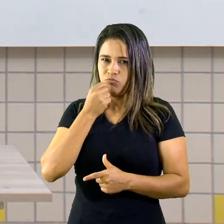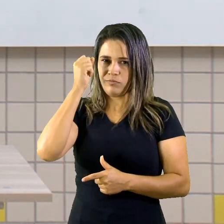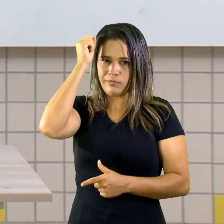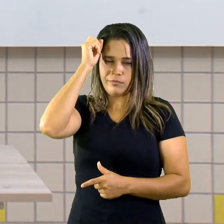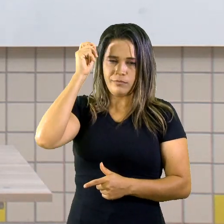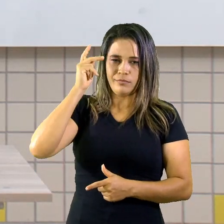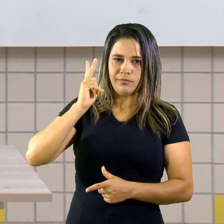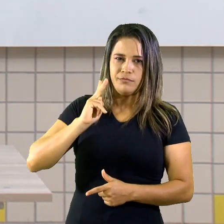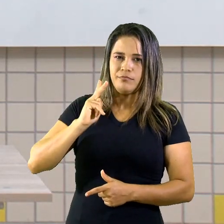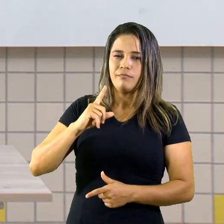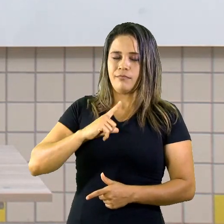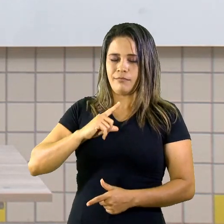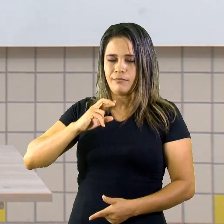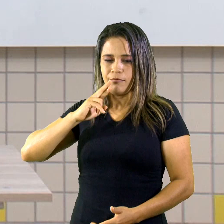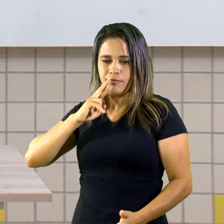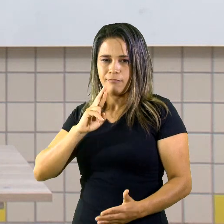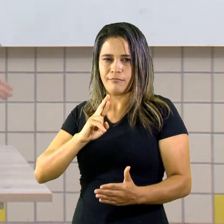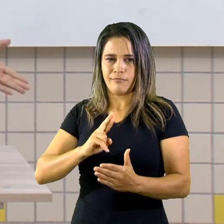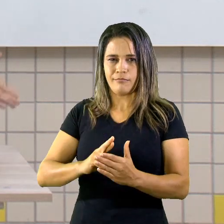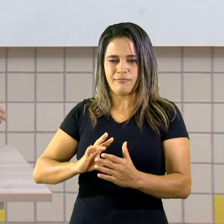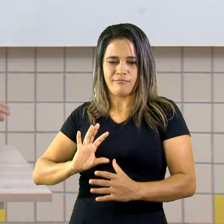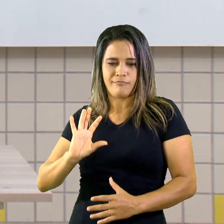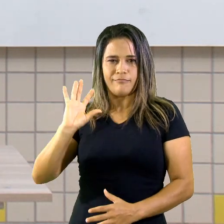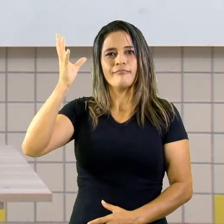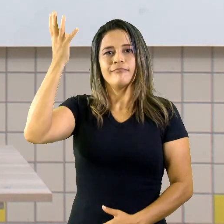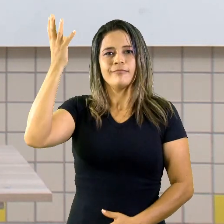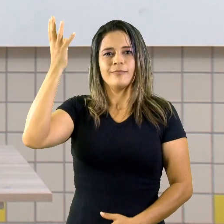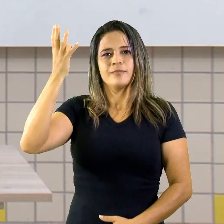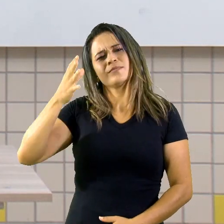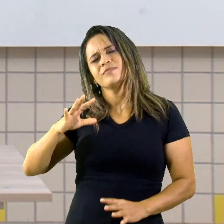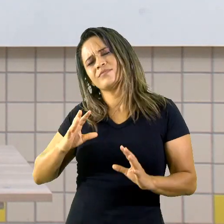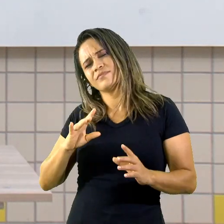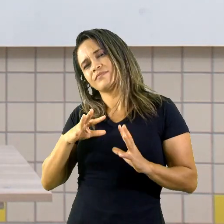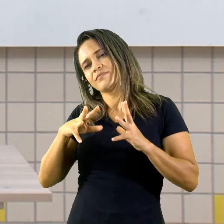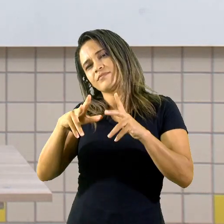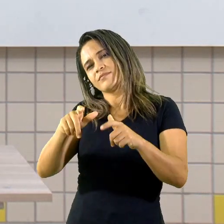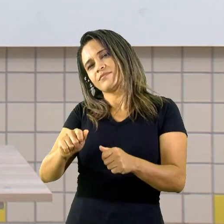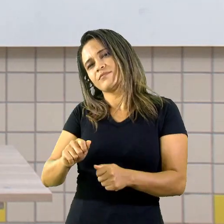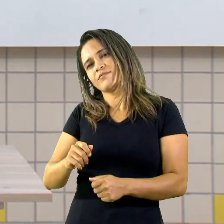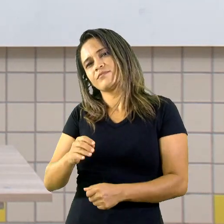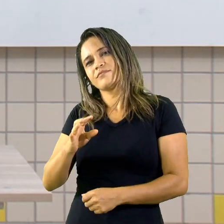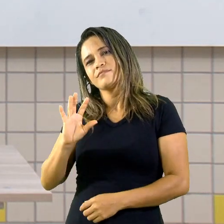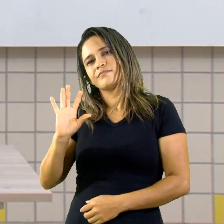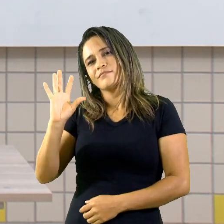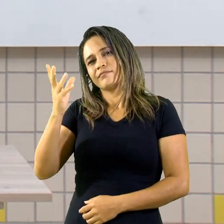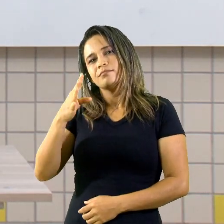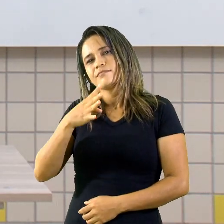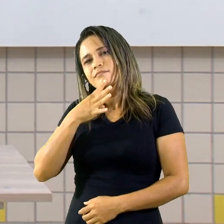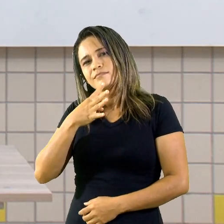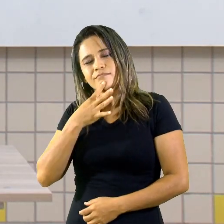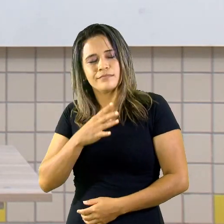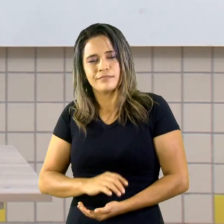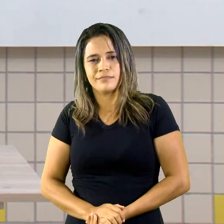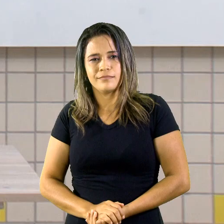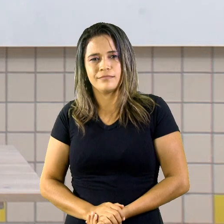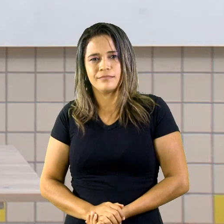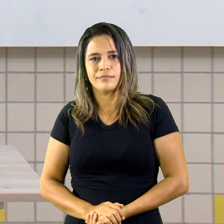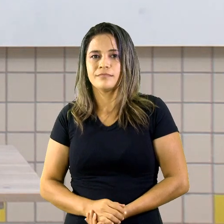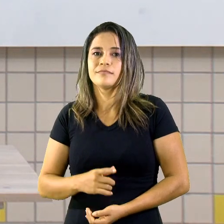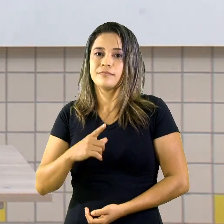cria soluções. E é assim que o homem criou tudo que a gente conhece, inclusive a matemática, inclusive